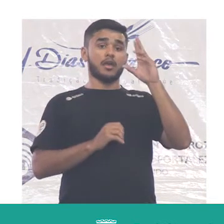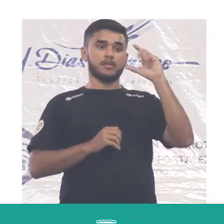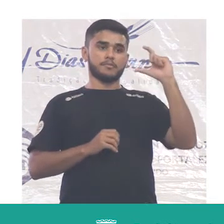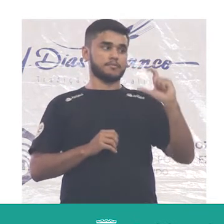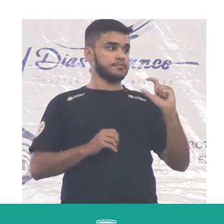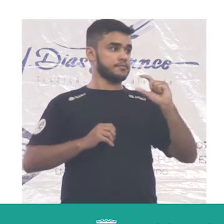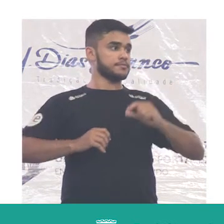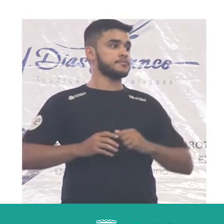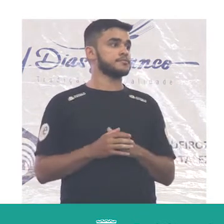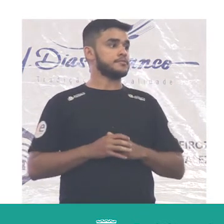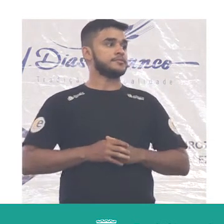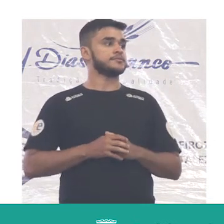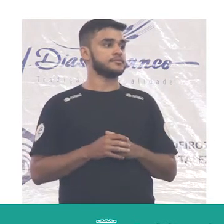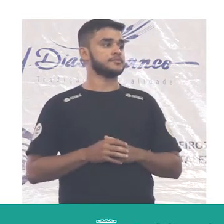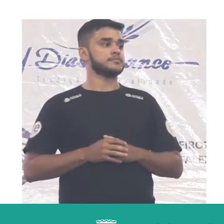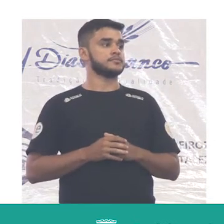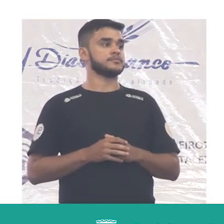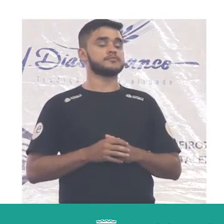pequeno.